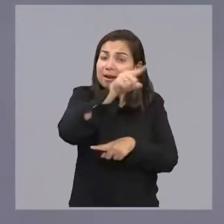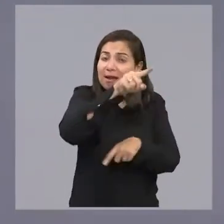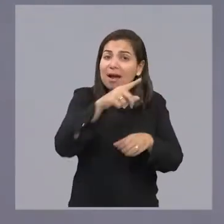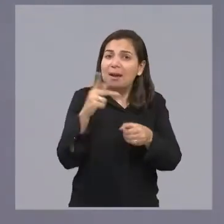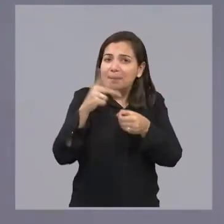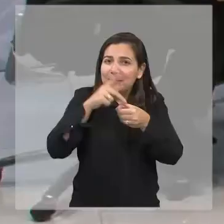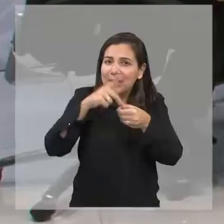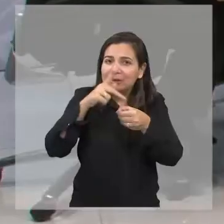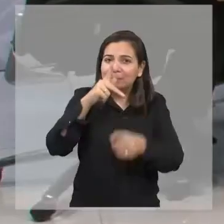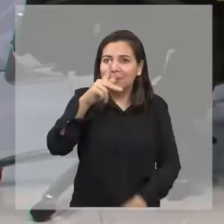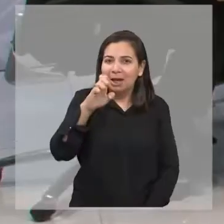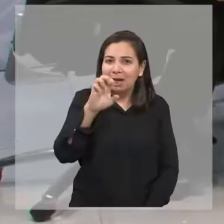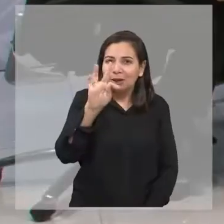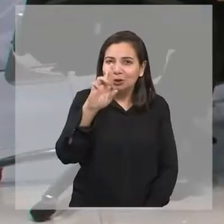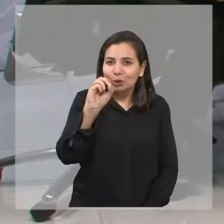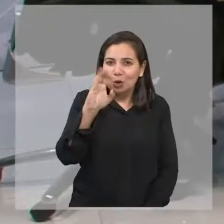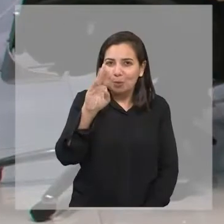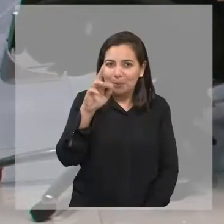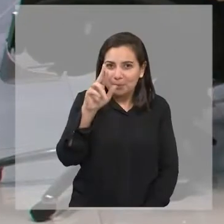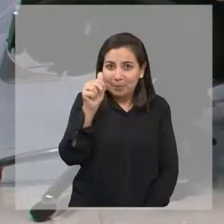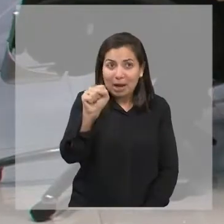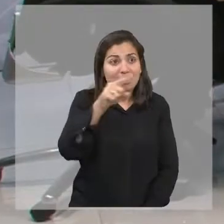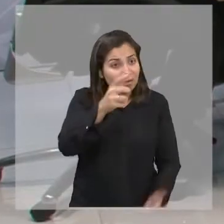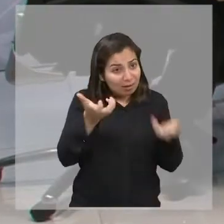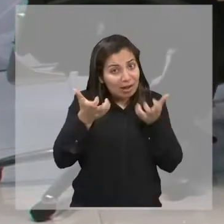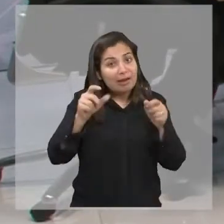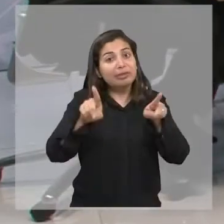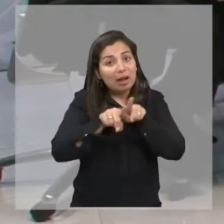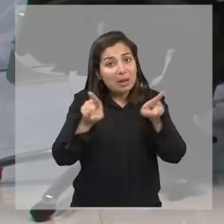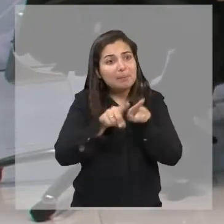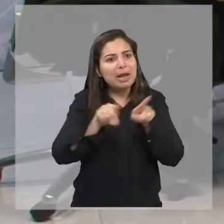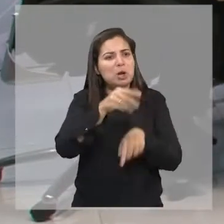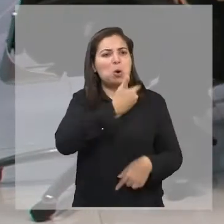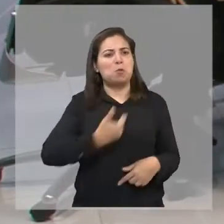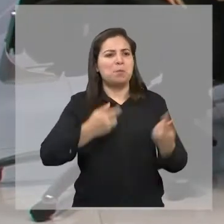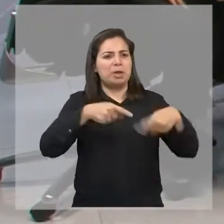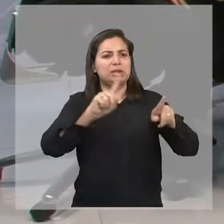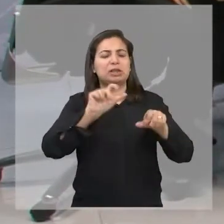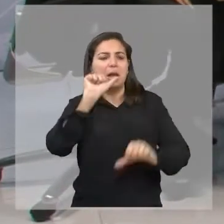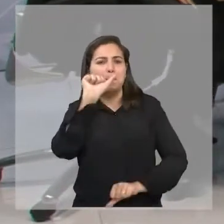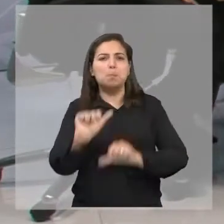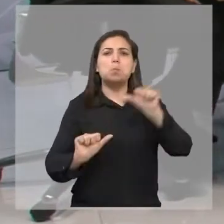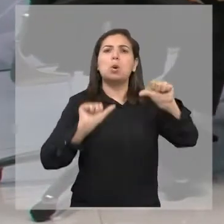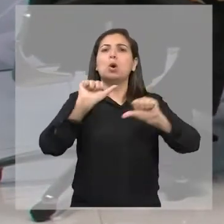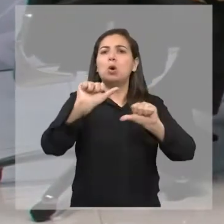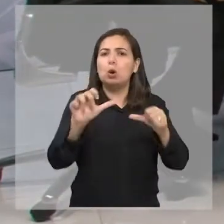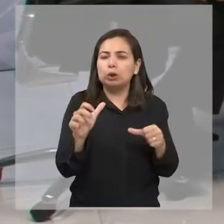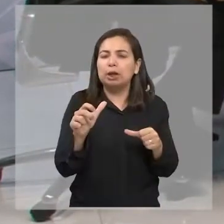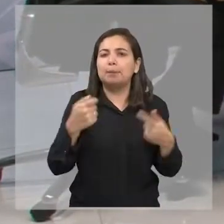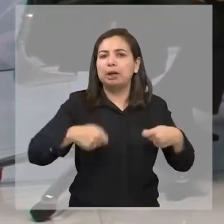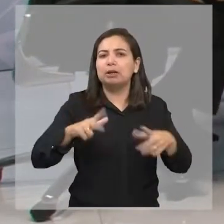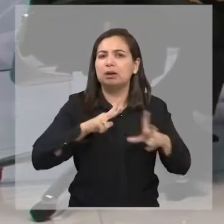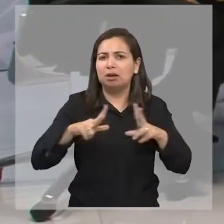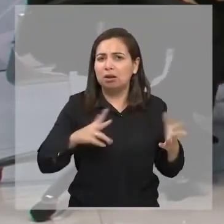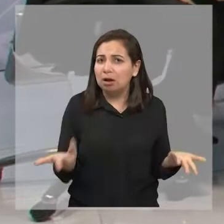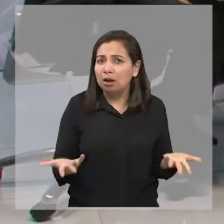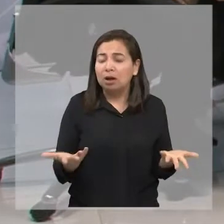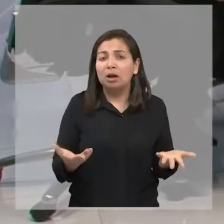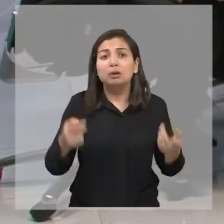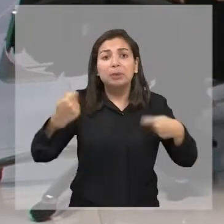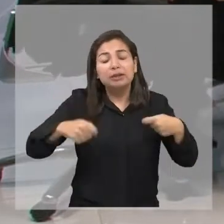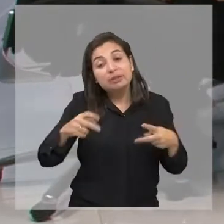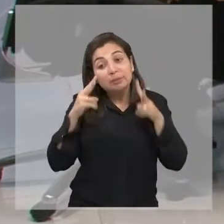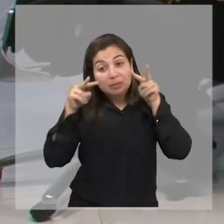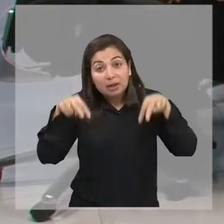Petrobras. pronto, então pronto. Não Tá. deveria, não. Os maiores escândalos de corrupção da história do capitalismo. Eu não sei qual é o dado 6,2 também, não. Não bilhões. sei qual é o dado também, não.